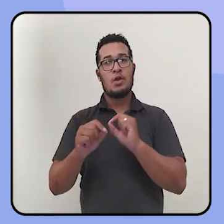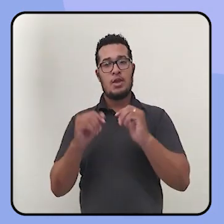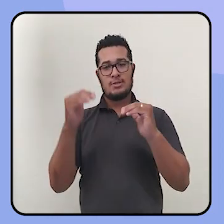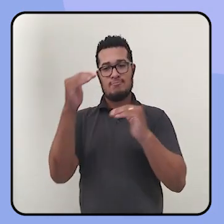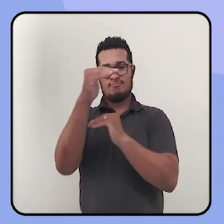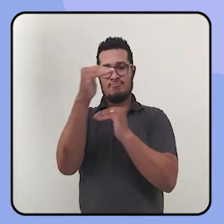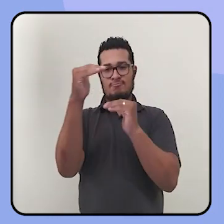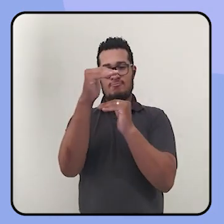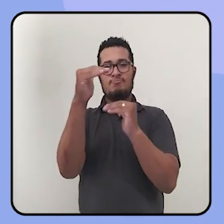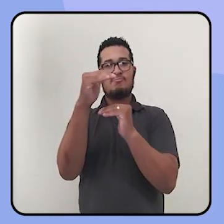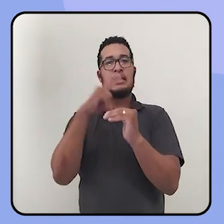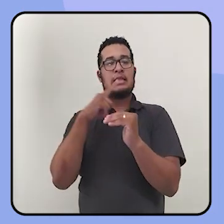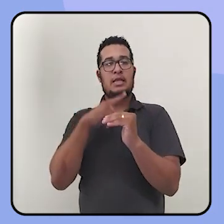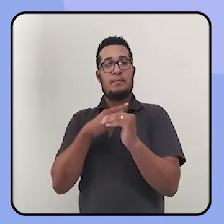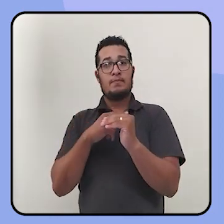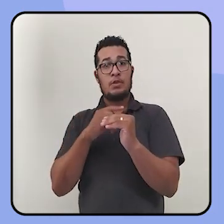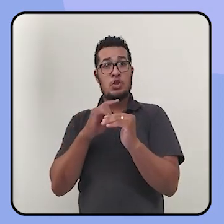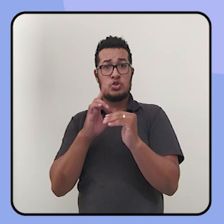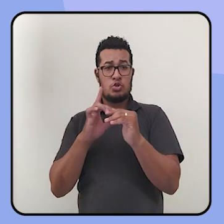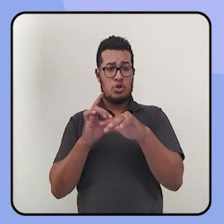de antigos edifícios de Santos.